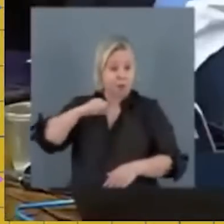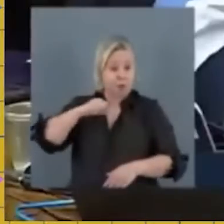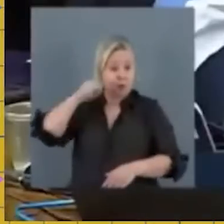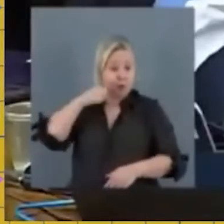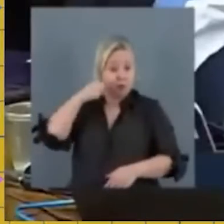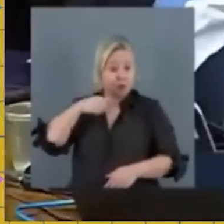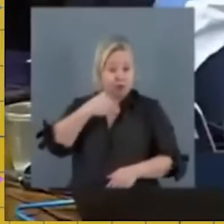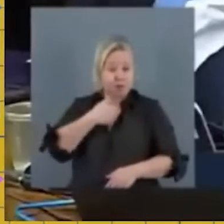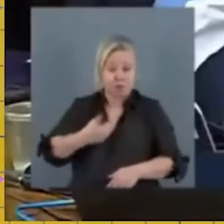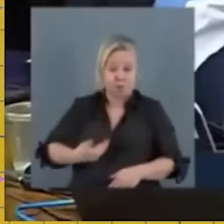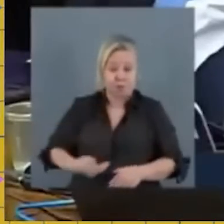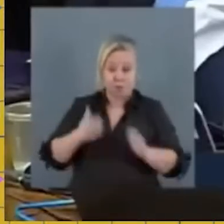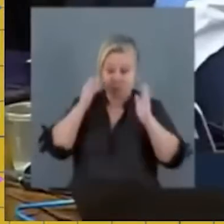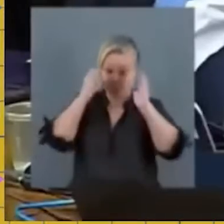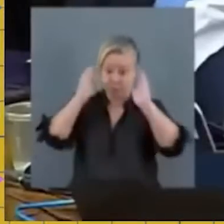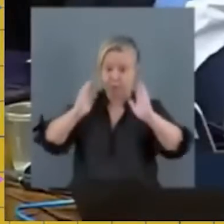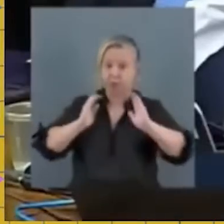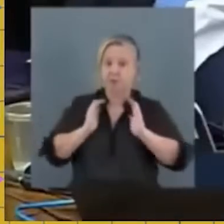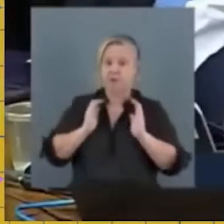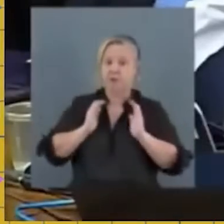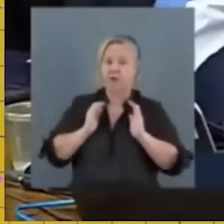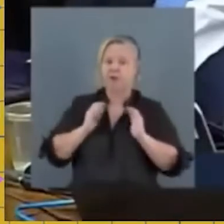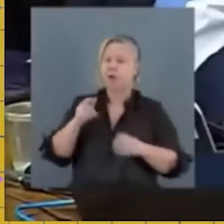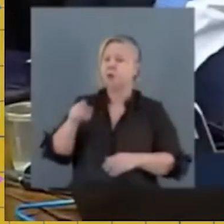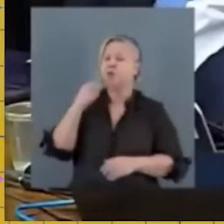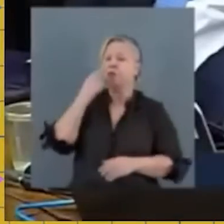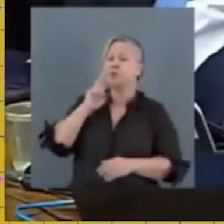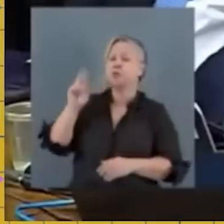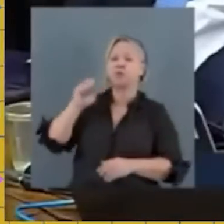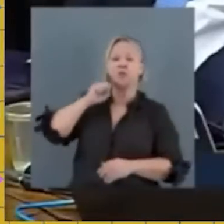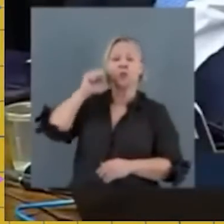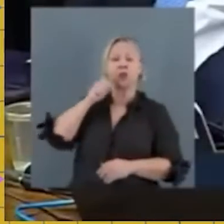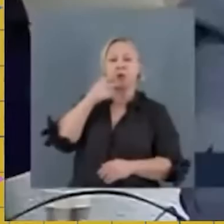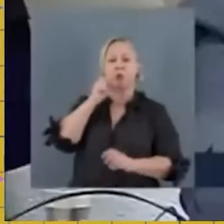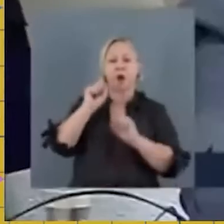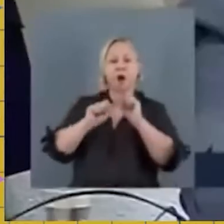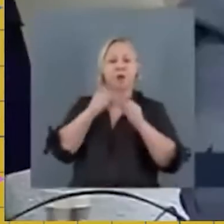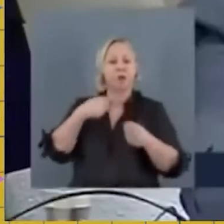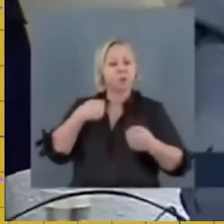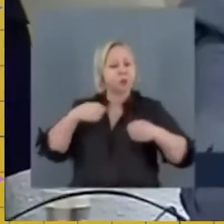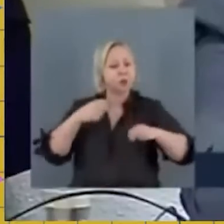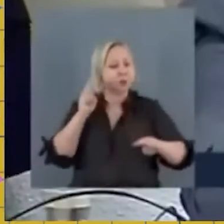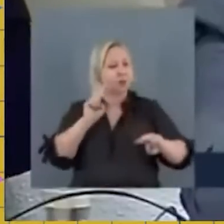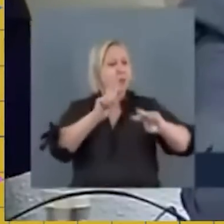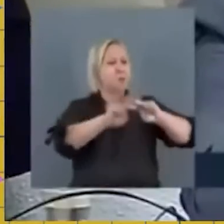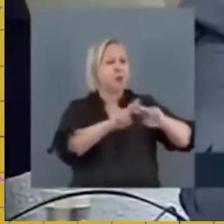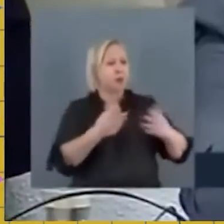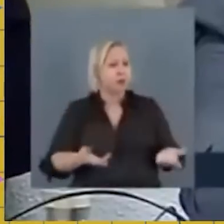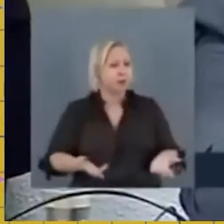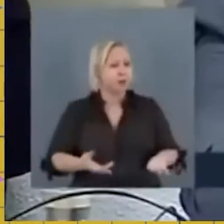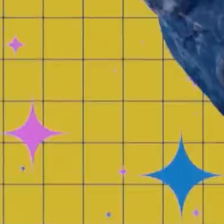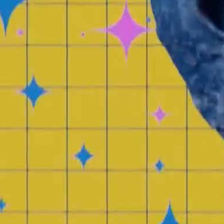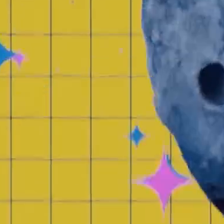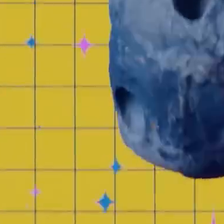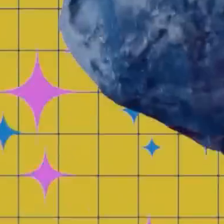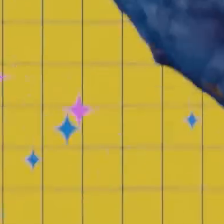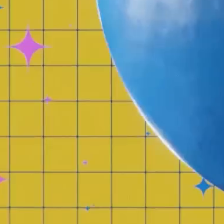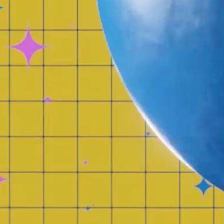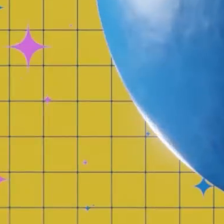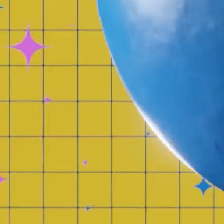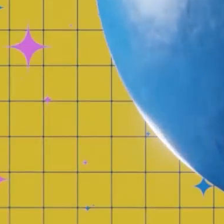um senador acha que pode ser assim a minha palavra são Senador diz que eu tenho que ser preso Isto é respeito